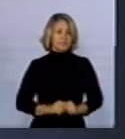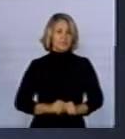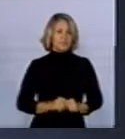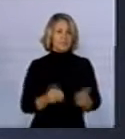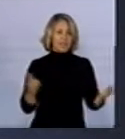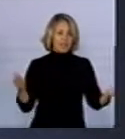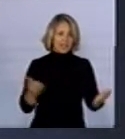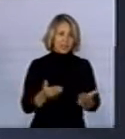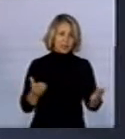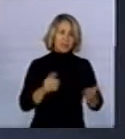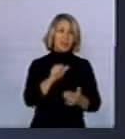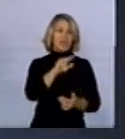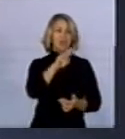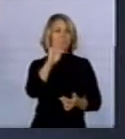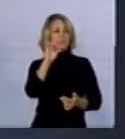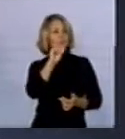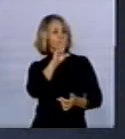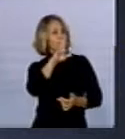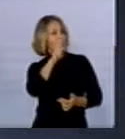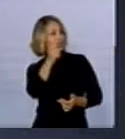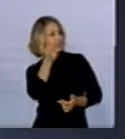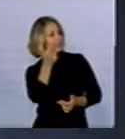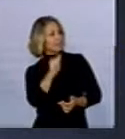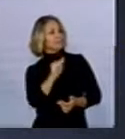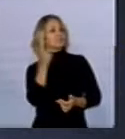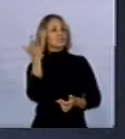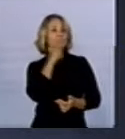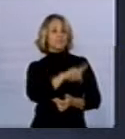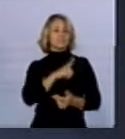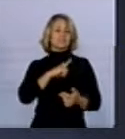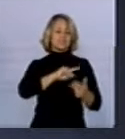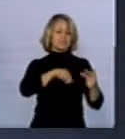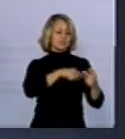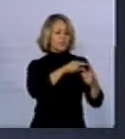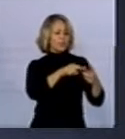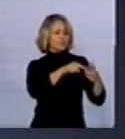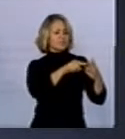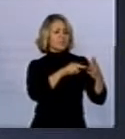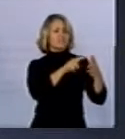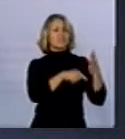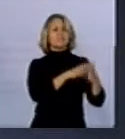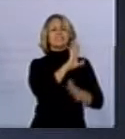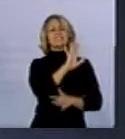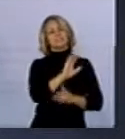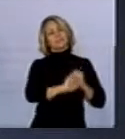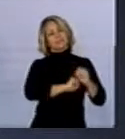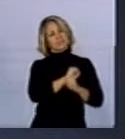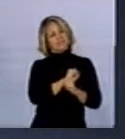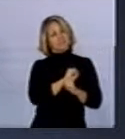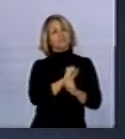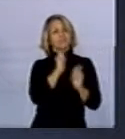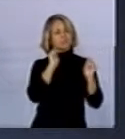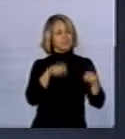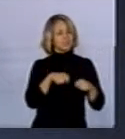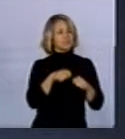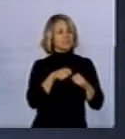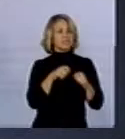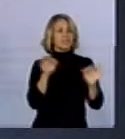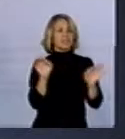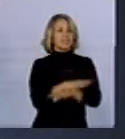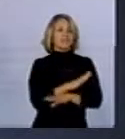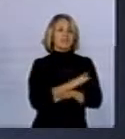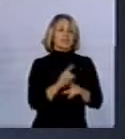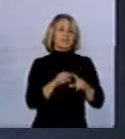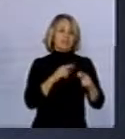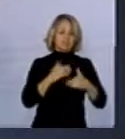e essas outorgas que elas adquiriram ainda têm 2, 3, 4, 5 anos para que vençam. Ainda tem uma